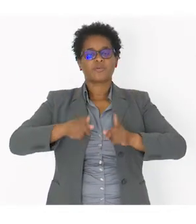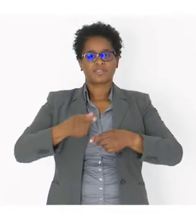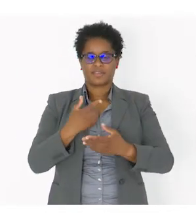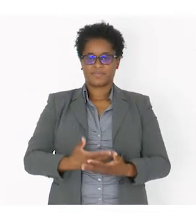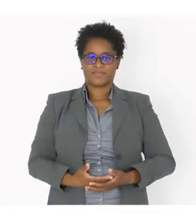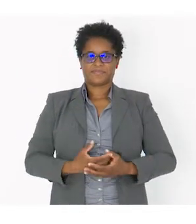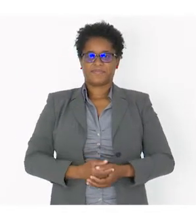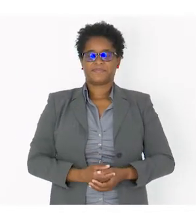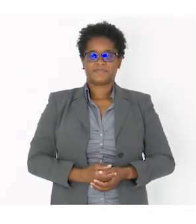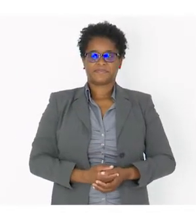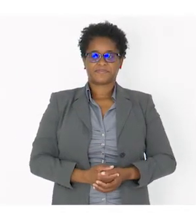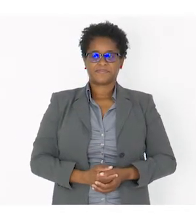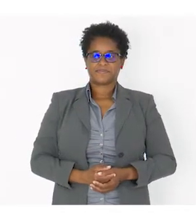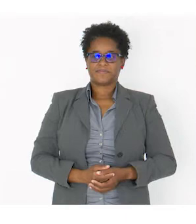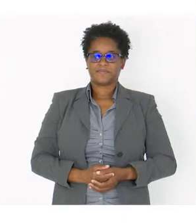então.